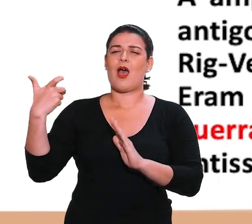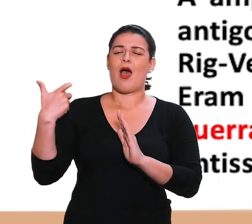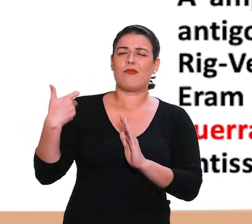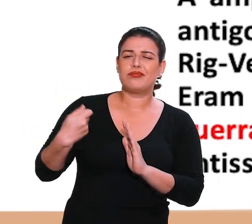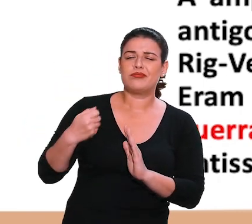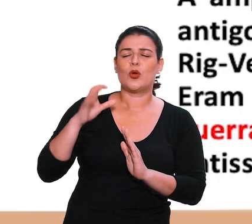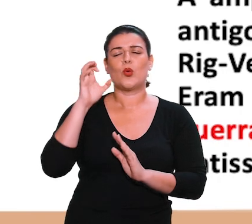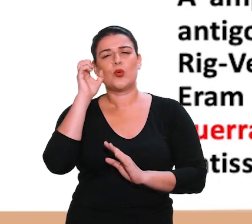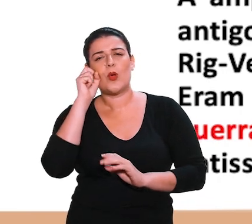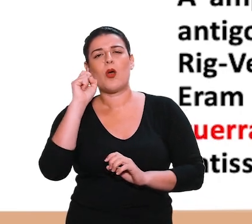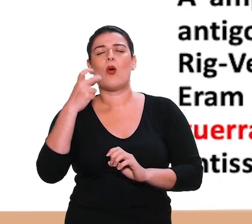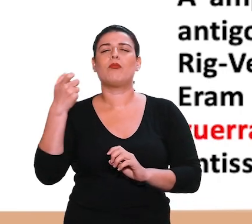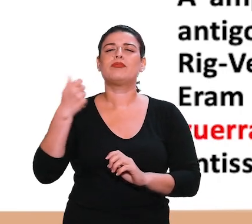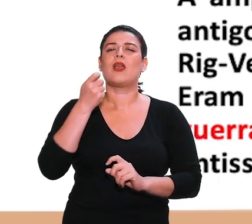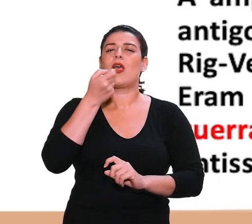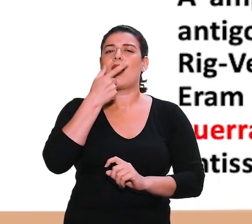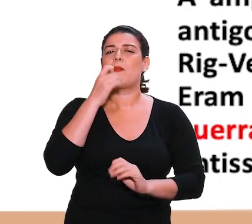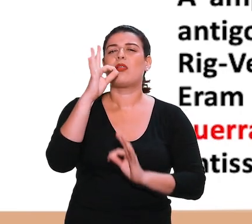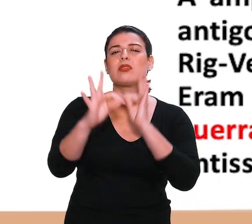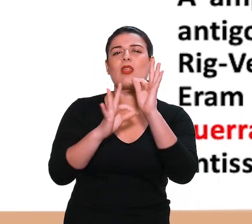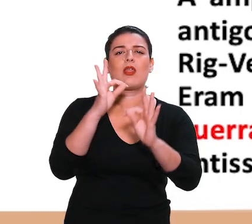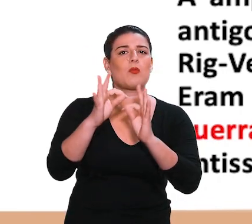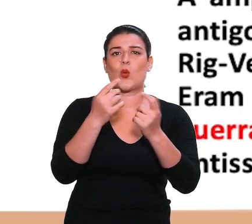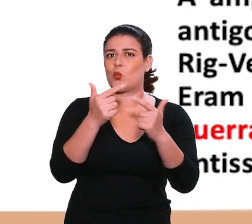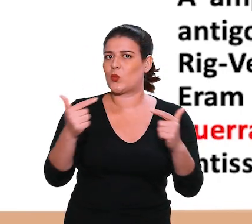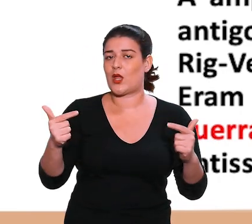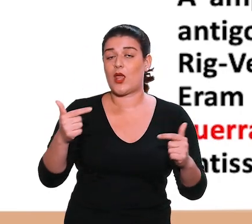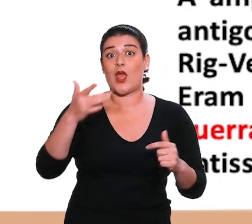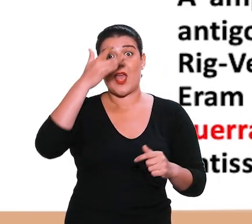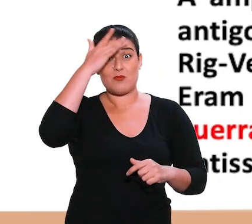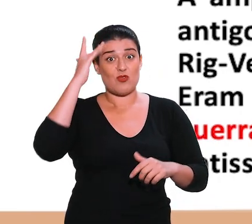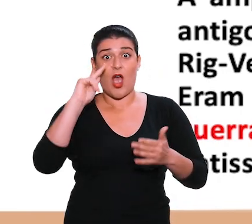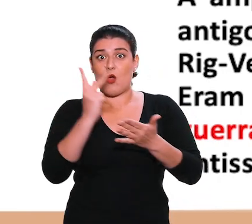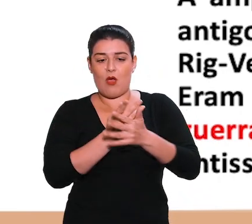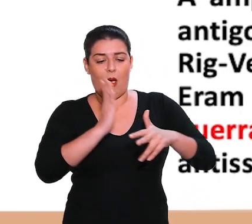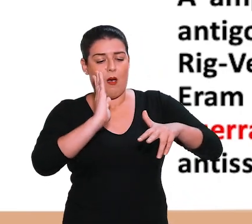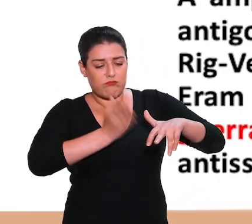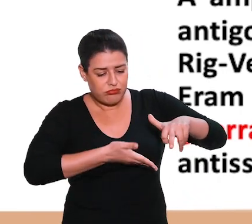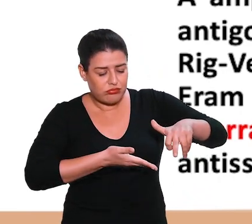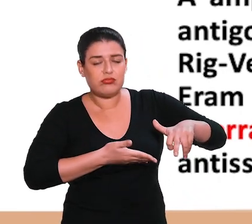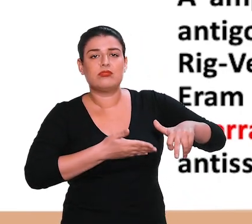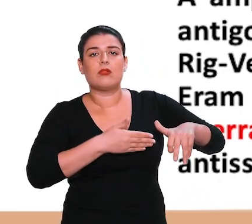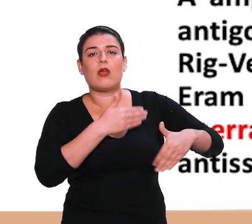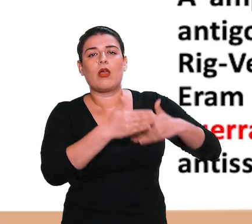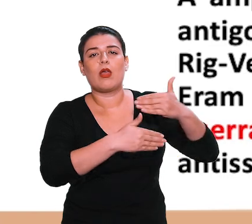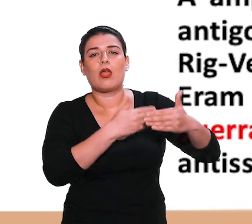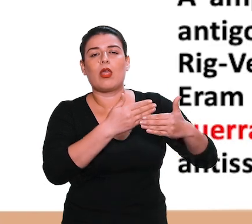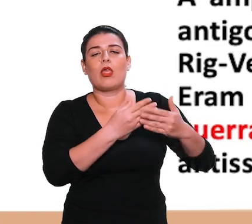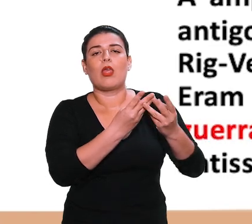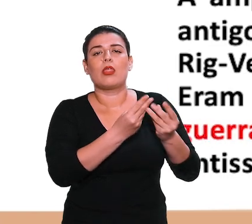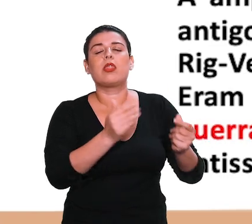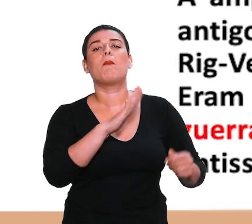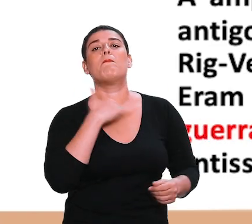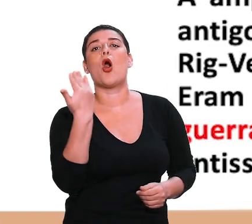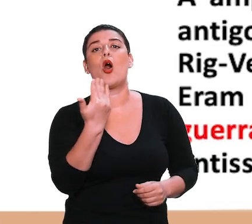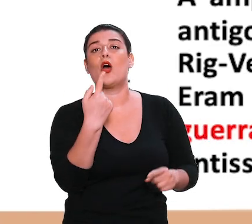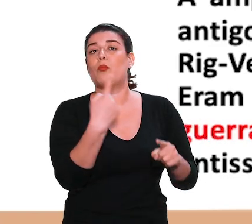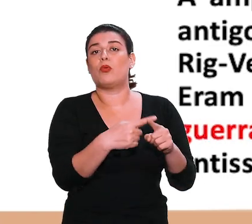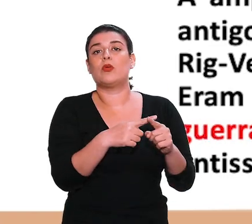conhecimento sobre antibióticos nem nada. Boa parte das pessoas que sofriam as amputações, elas acabavam morrendo de complicações depois, principalmente